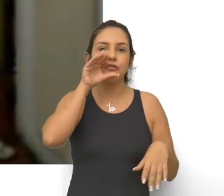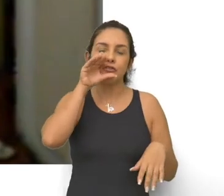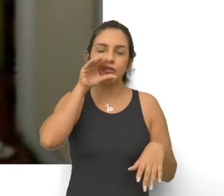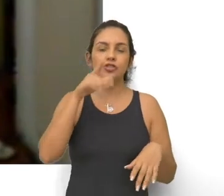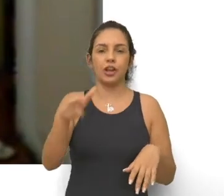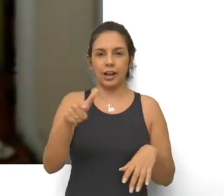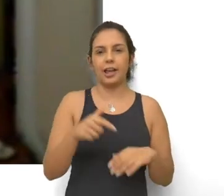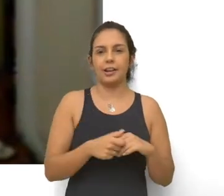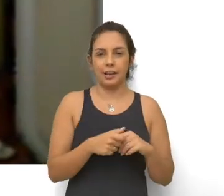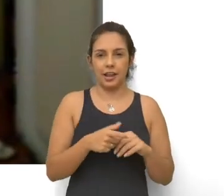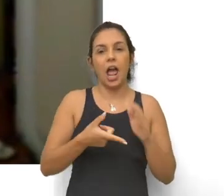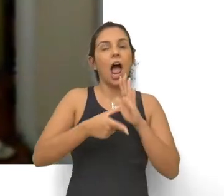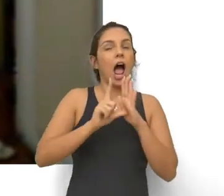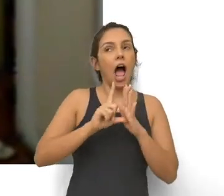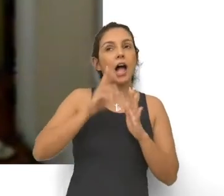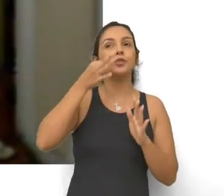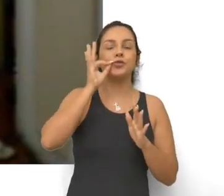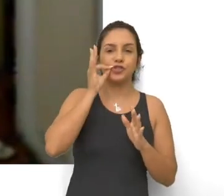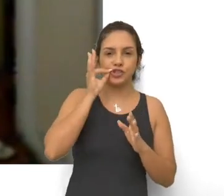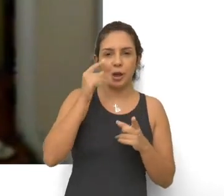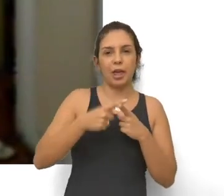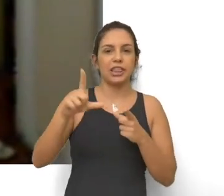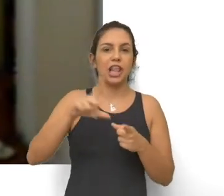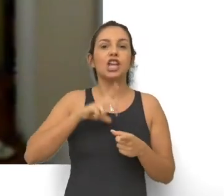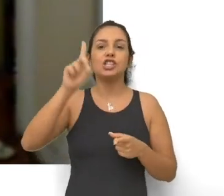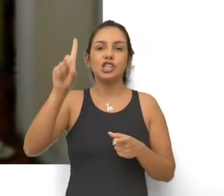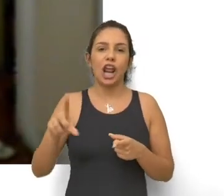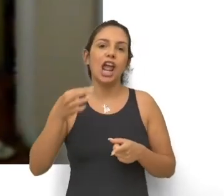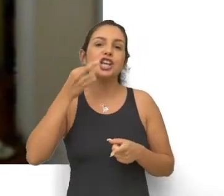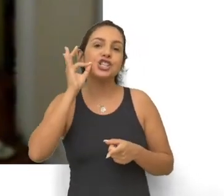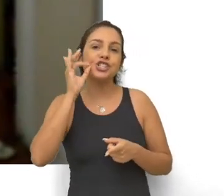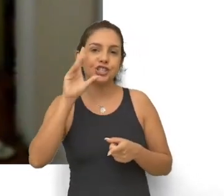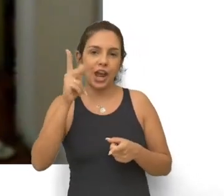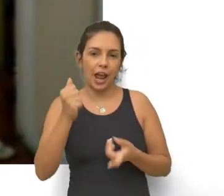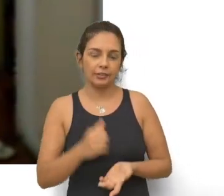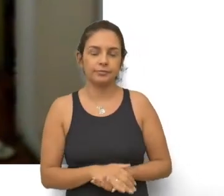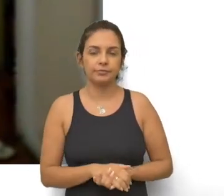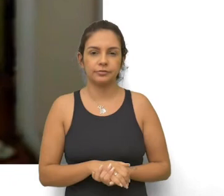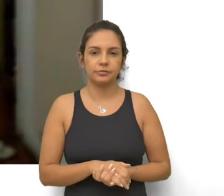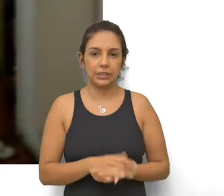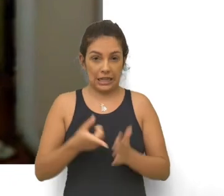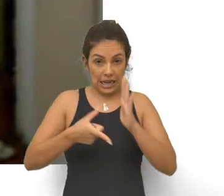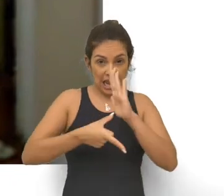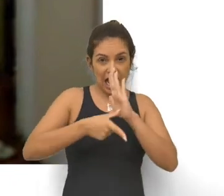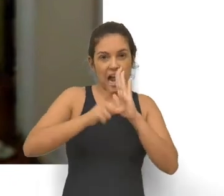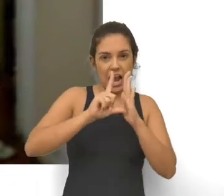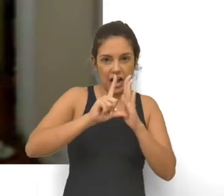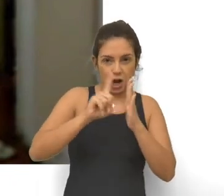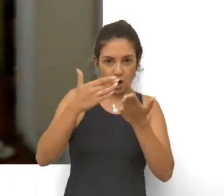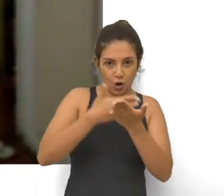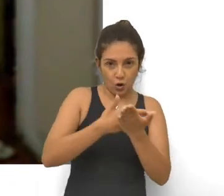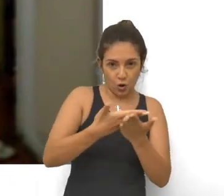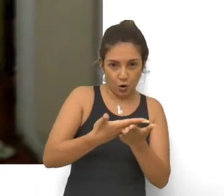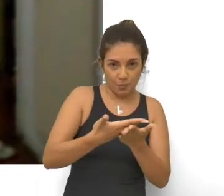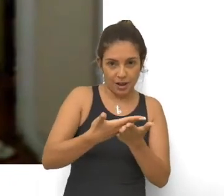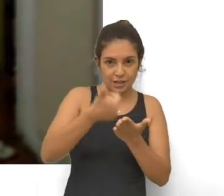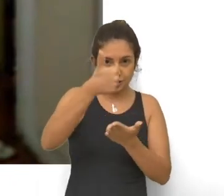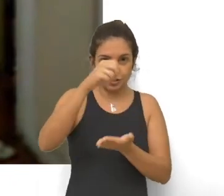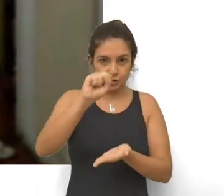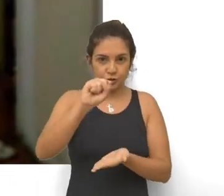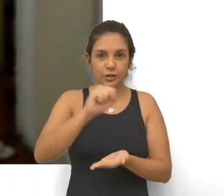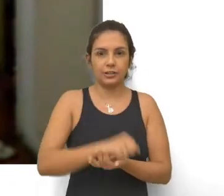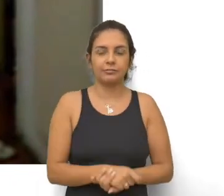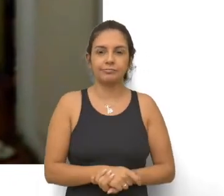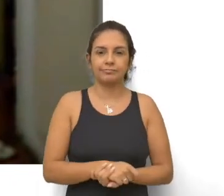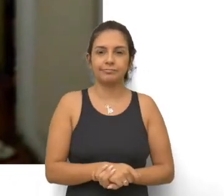amiga dela às 18, porque eles têm direito de tomar seu chá. Então, antes dela começar a sair às 18,